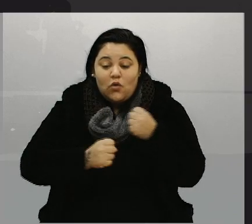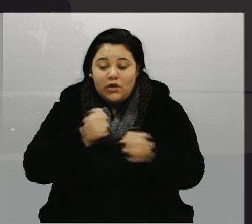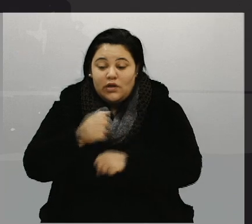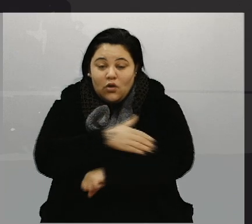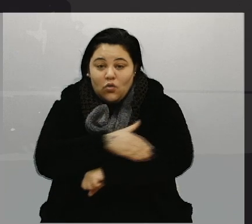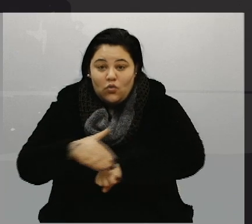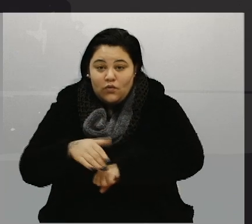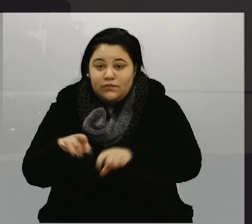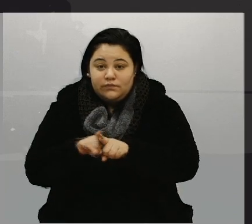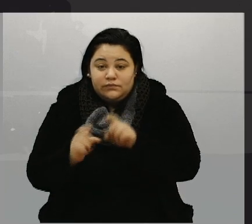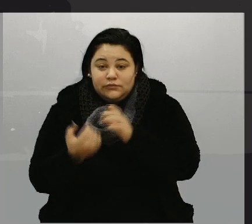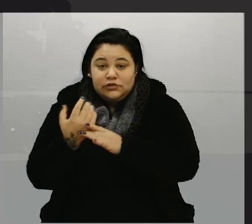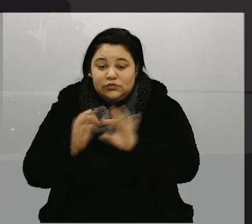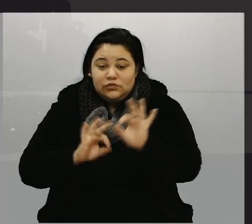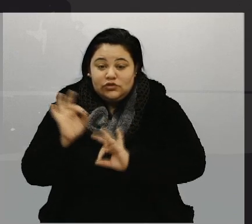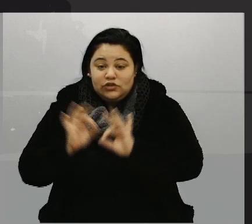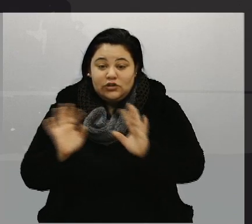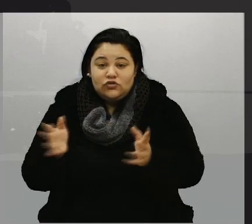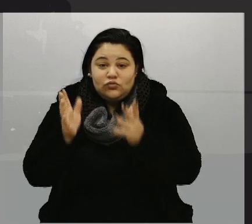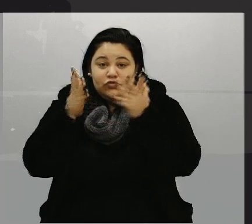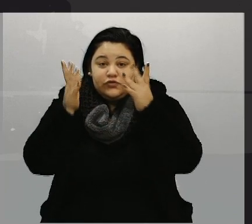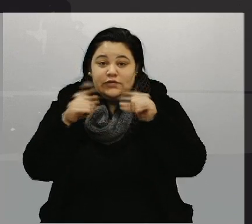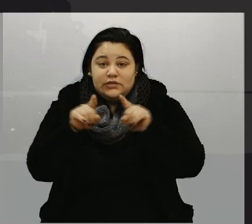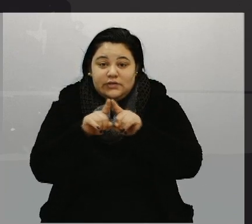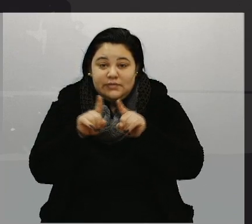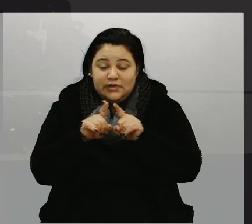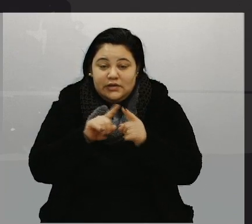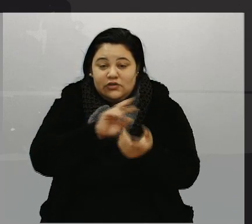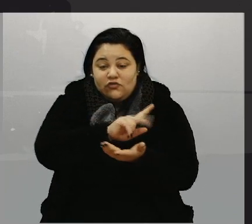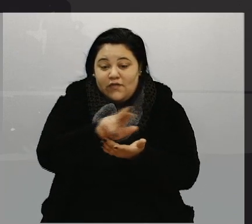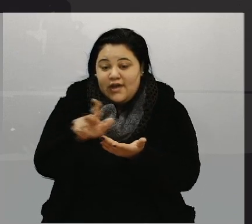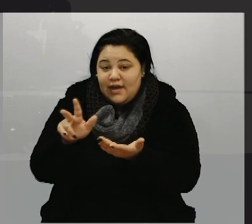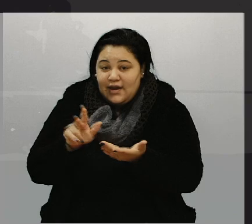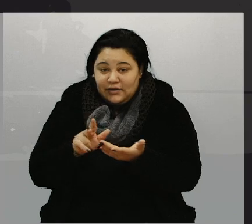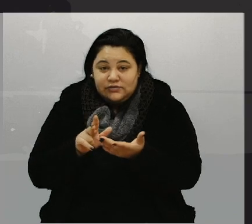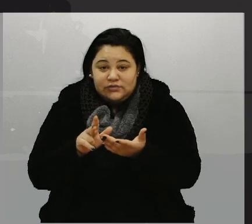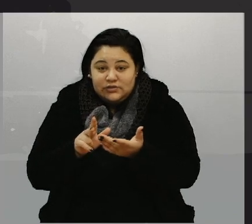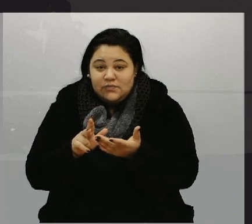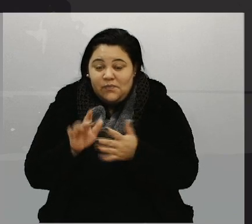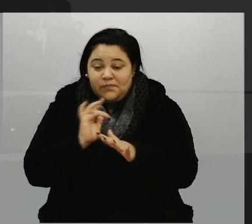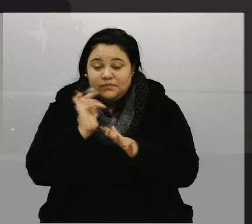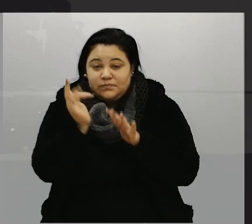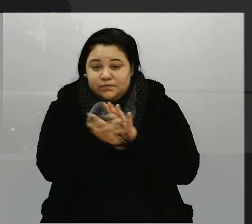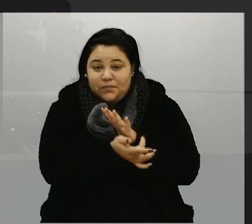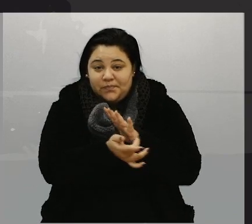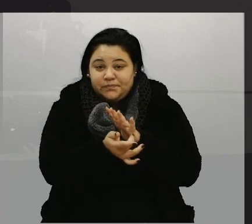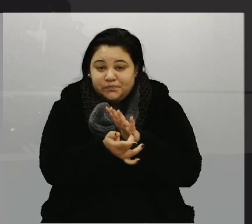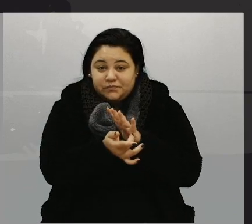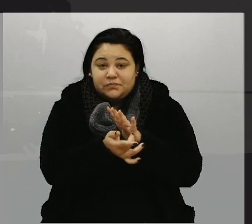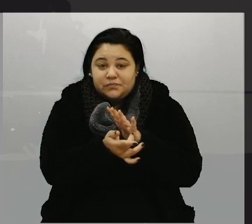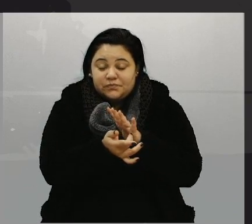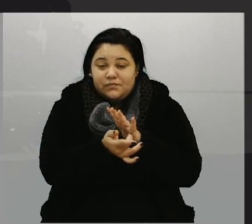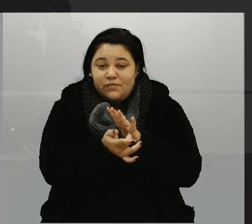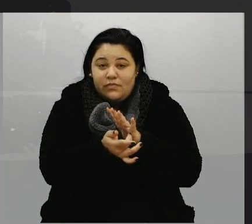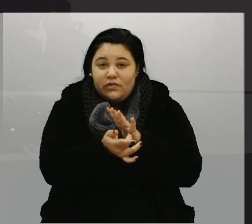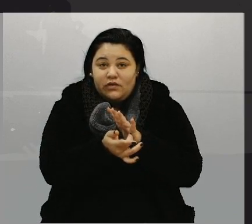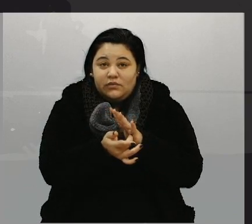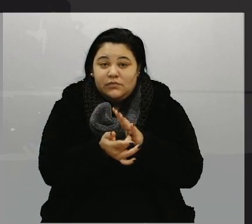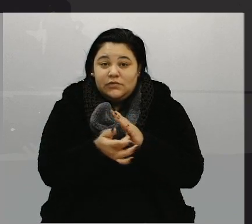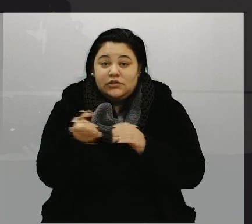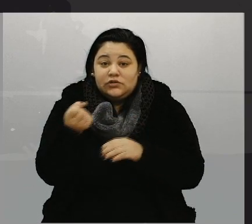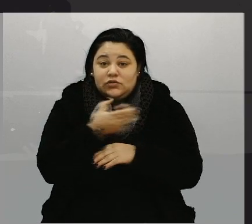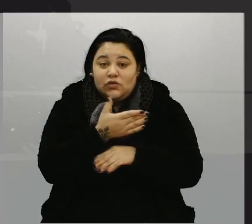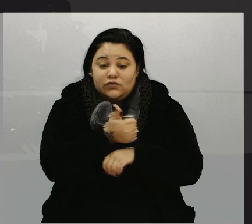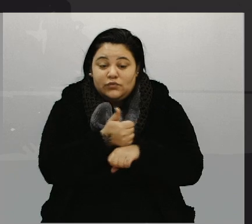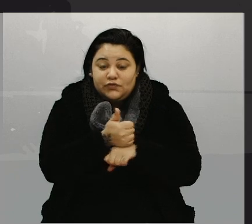através de projetos de incentivo e da inserção nas diferentes redes e mídias sociais para praticantes, novos praticantes